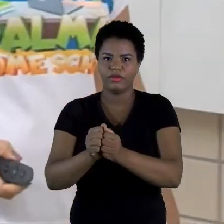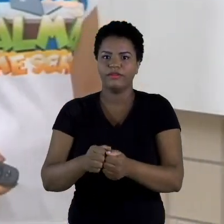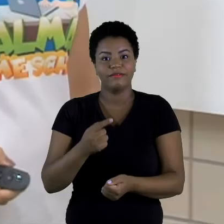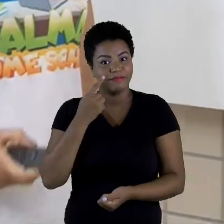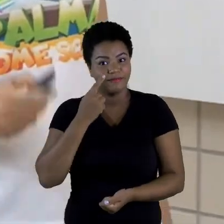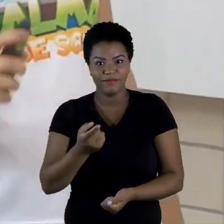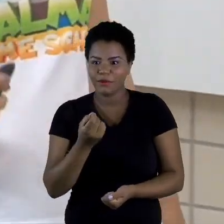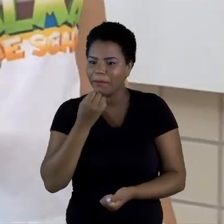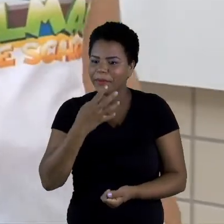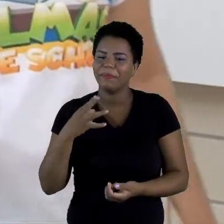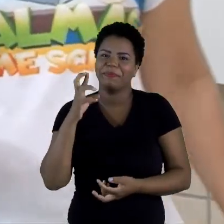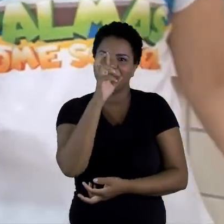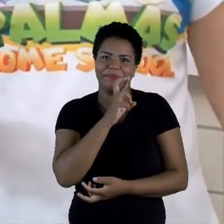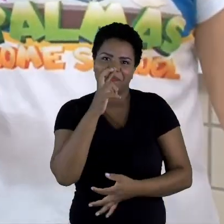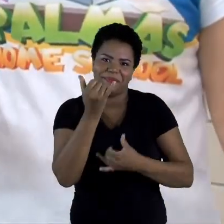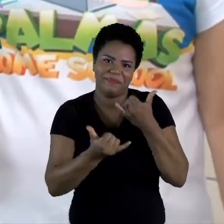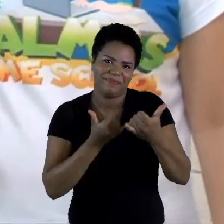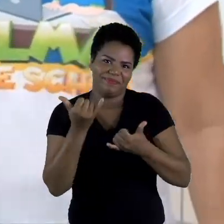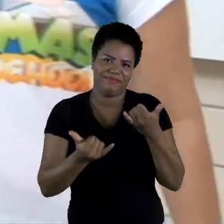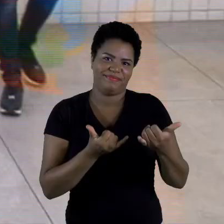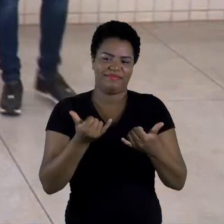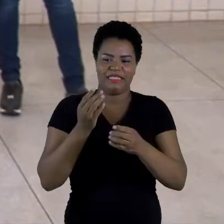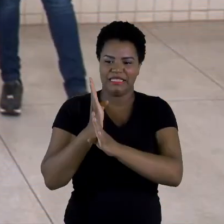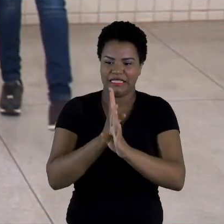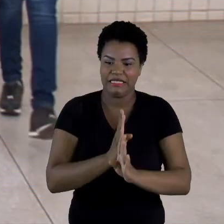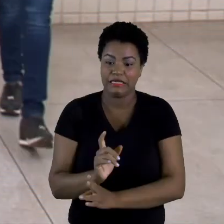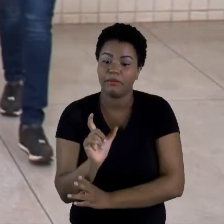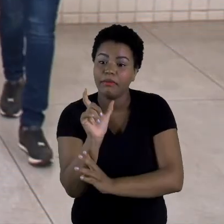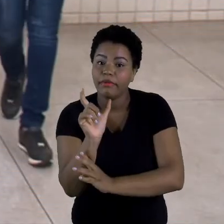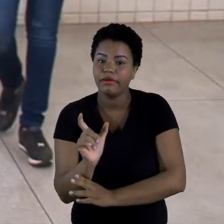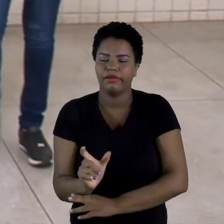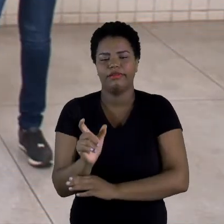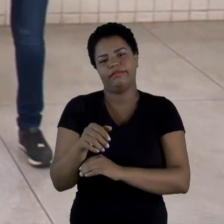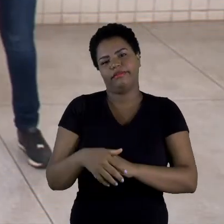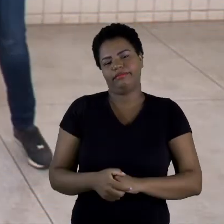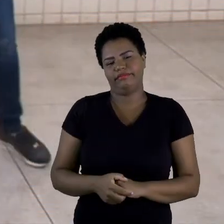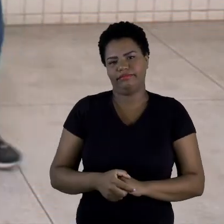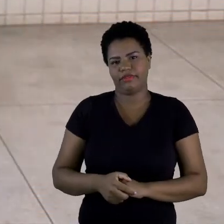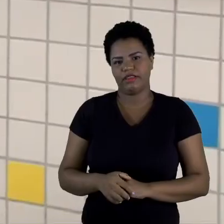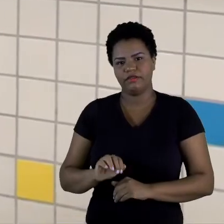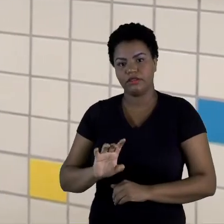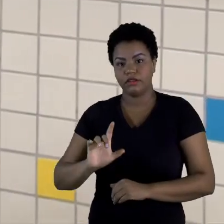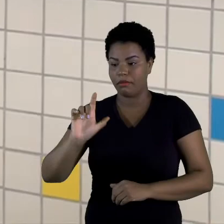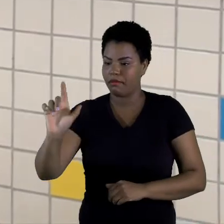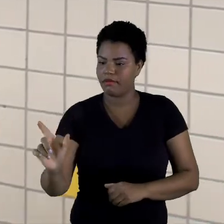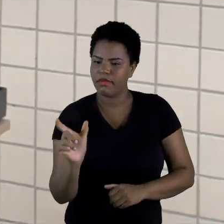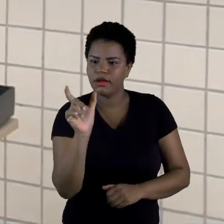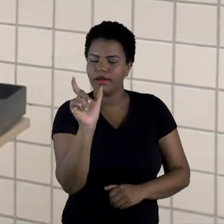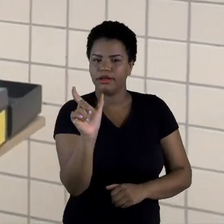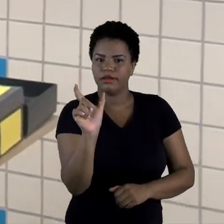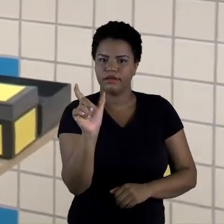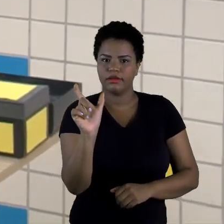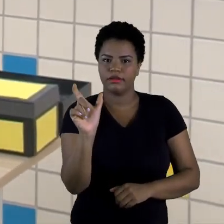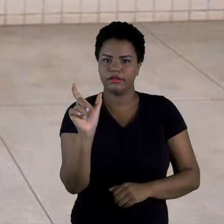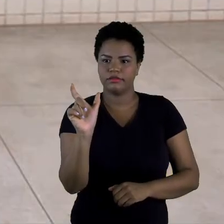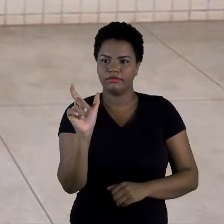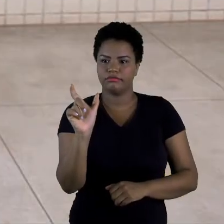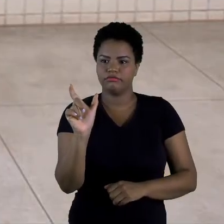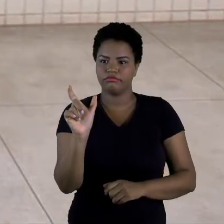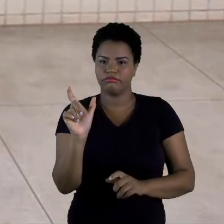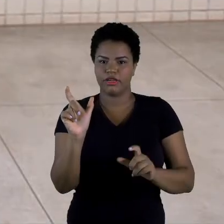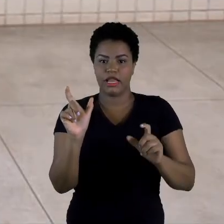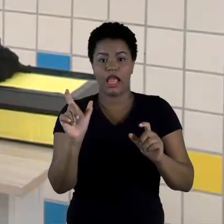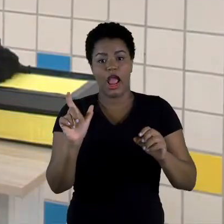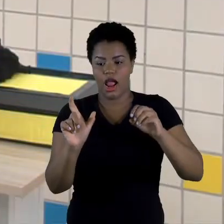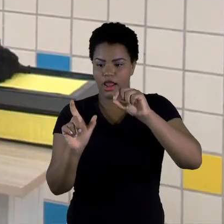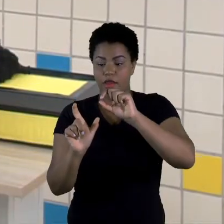detetive? Então, brincar de detetive, de encontrar palavras. Então, é quando você pega uma palavra e encontra elas dentro